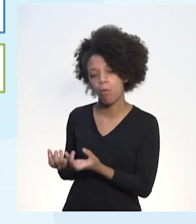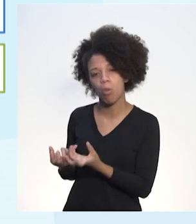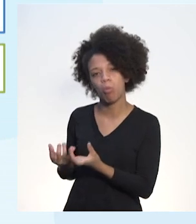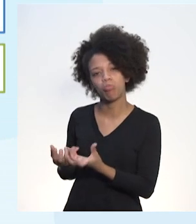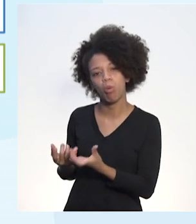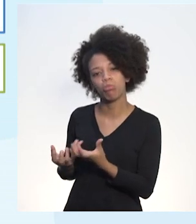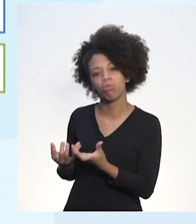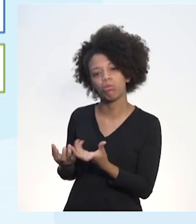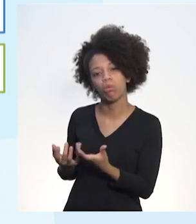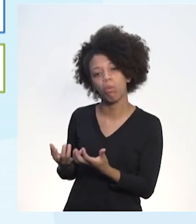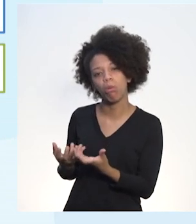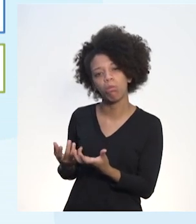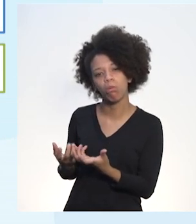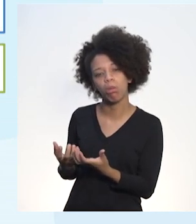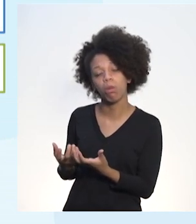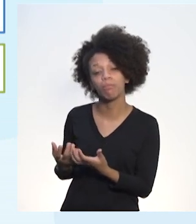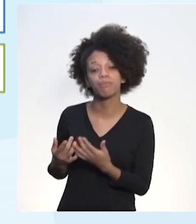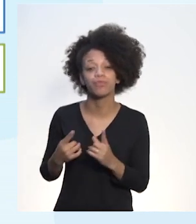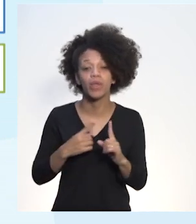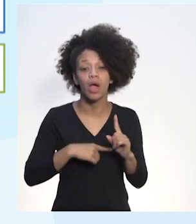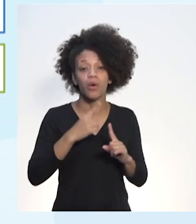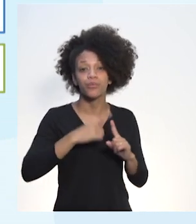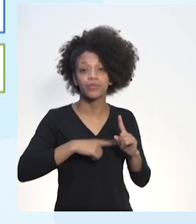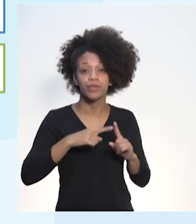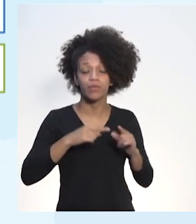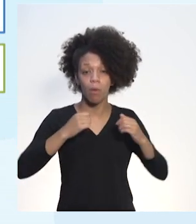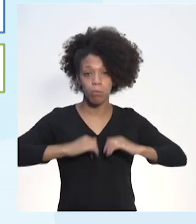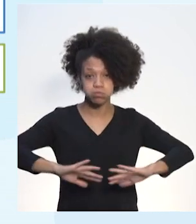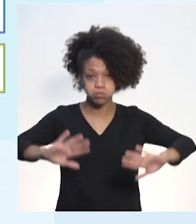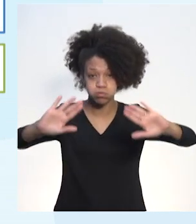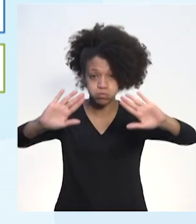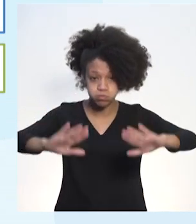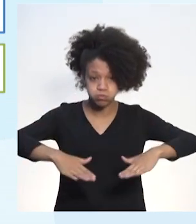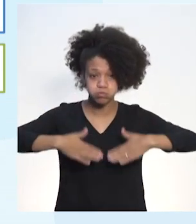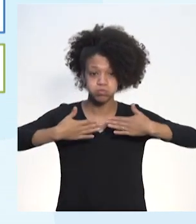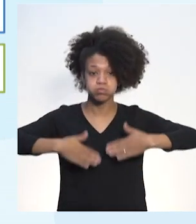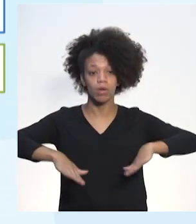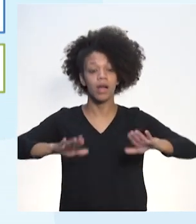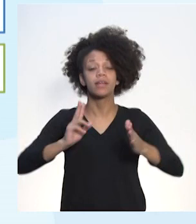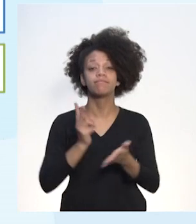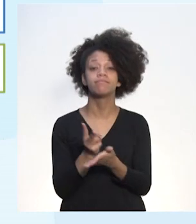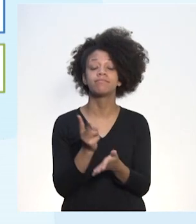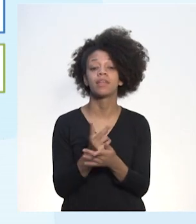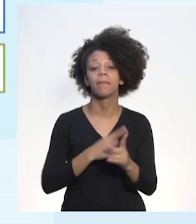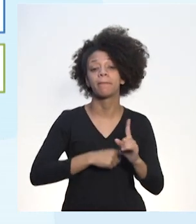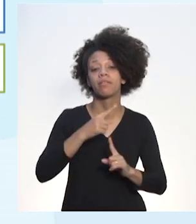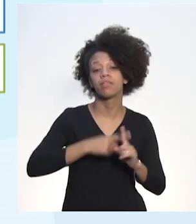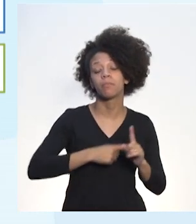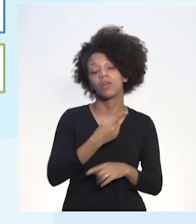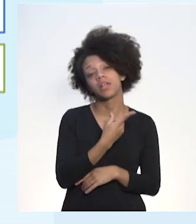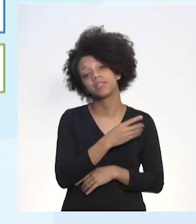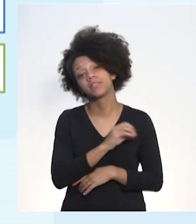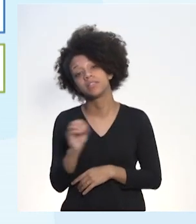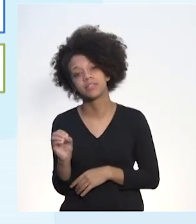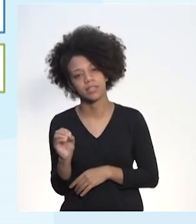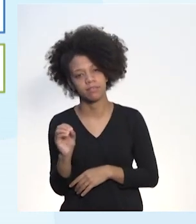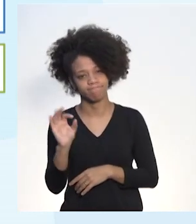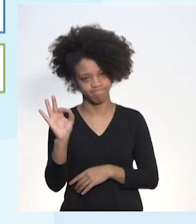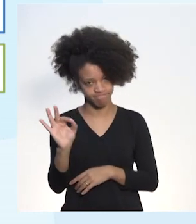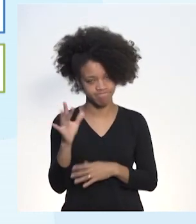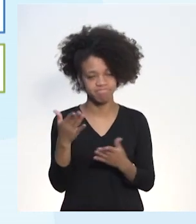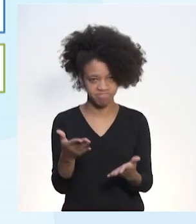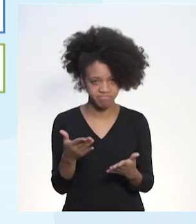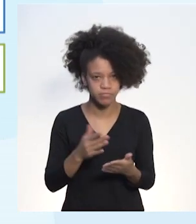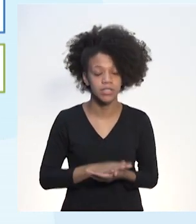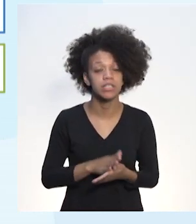ebulição, quase que não, sai ao nível do mar, sempre a uma temperatura de 100 graus Celsius. Isso